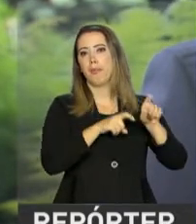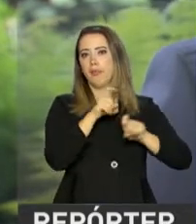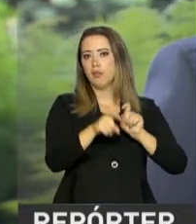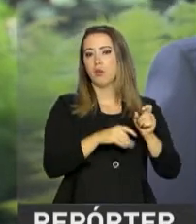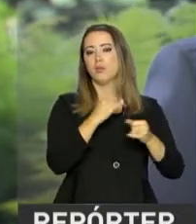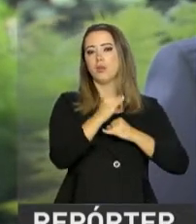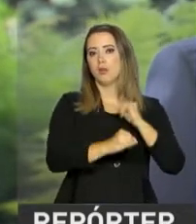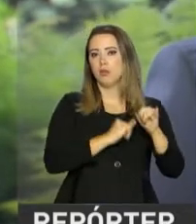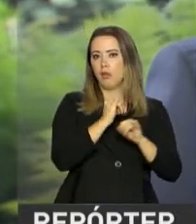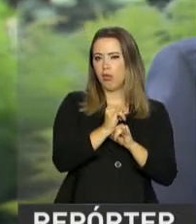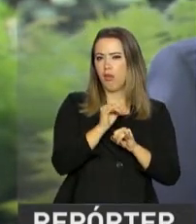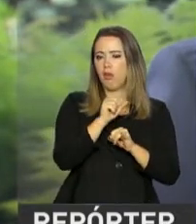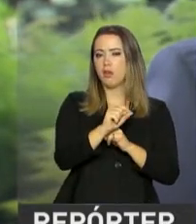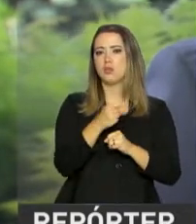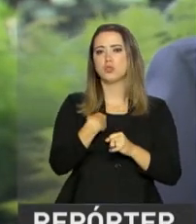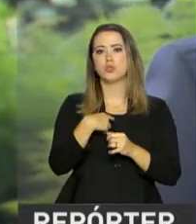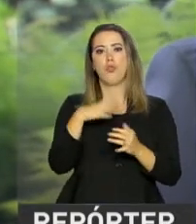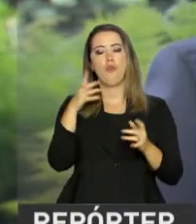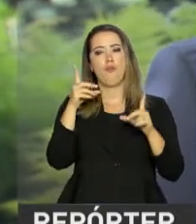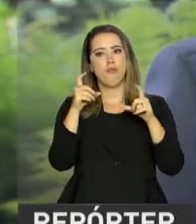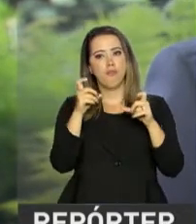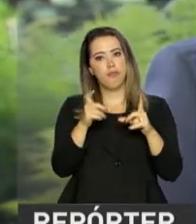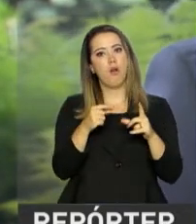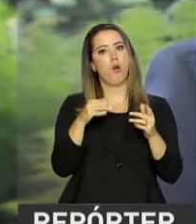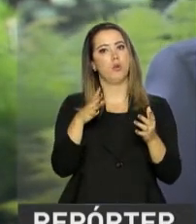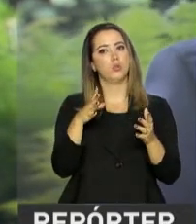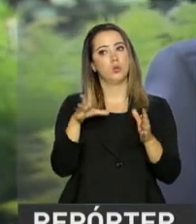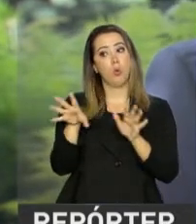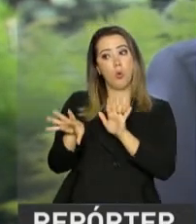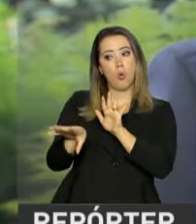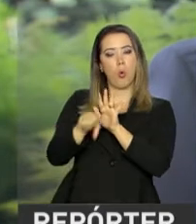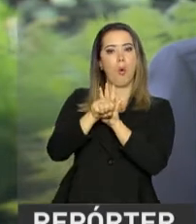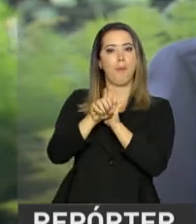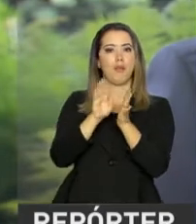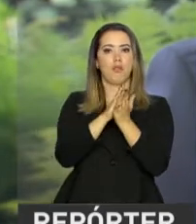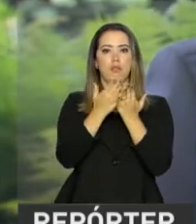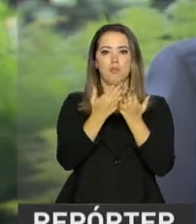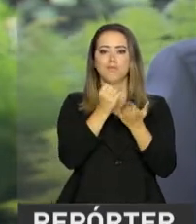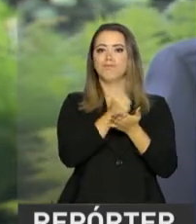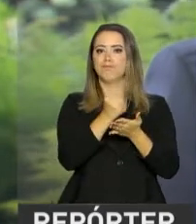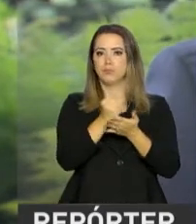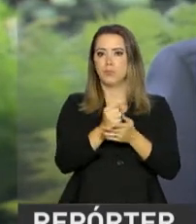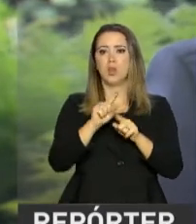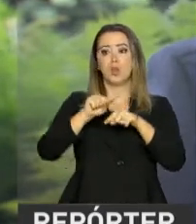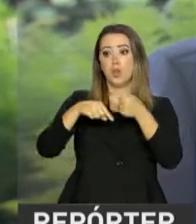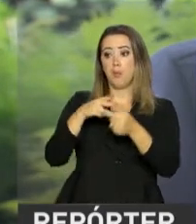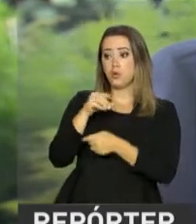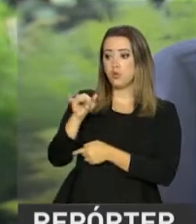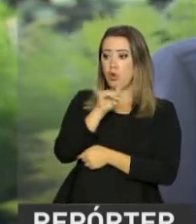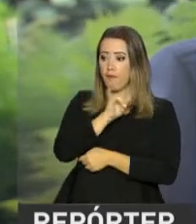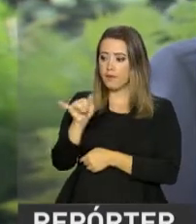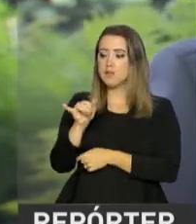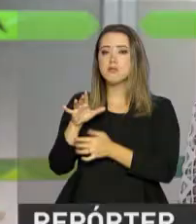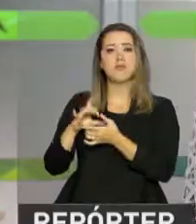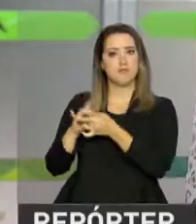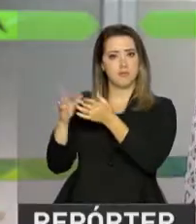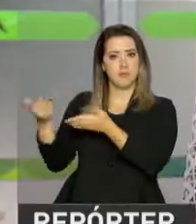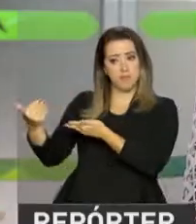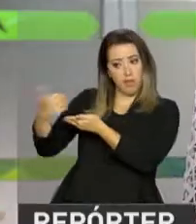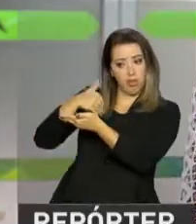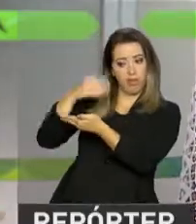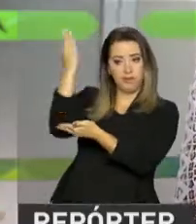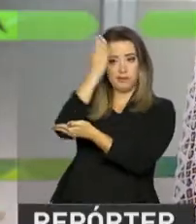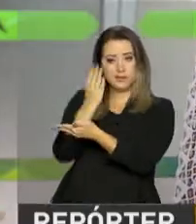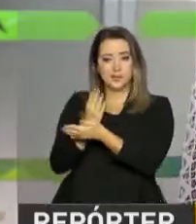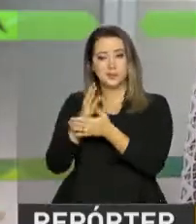foto e cópia do passaporte em poucos dias recebe autorização para viajar para o brasil que é o visto eletrônico o visto eletrônico